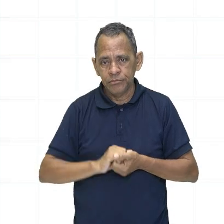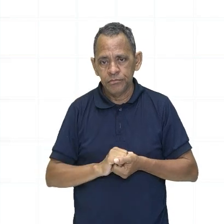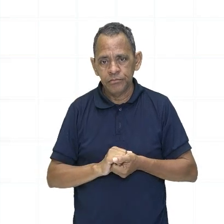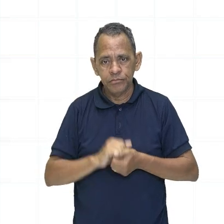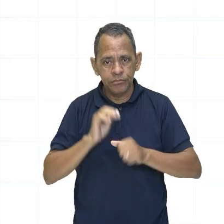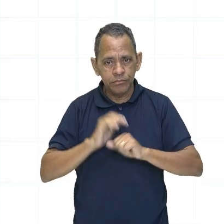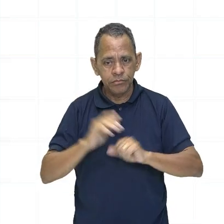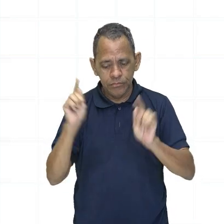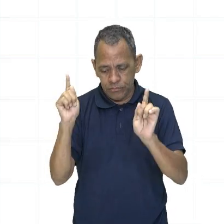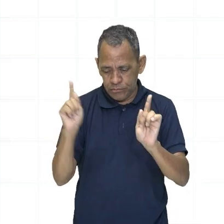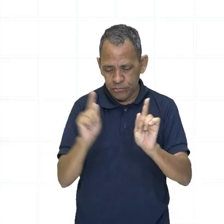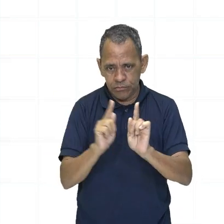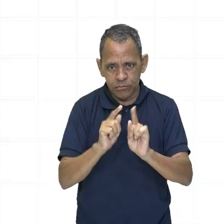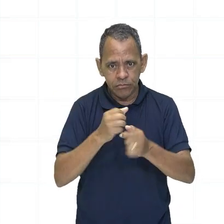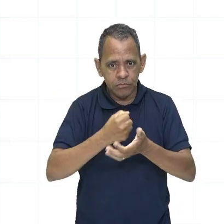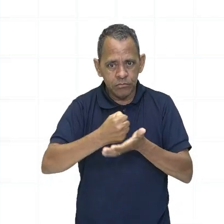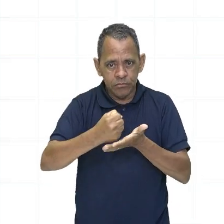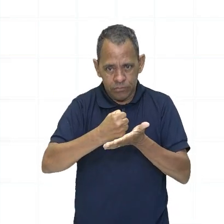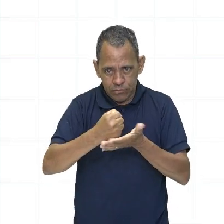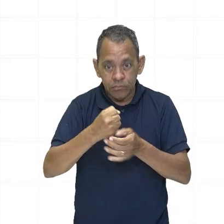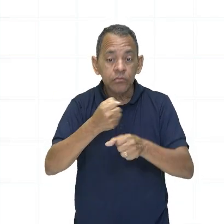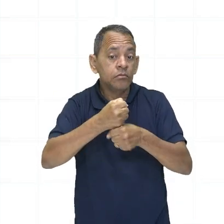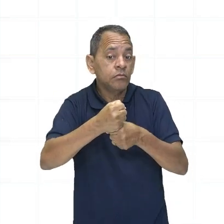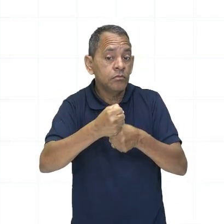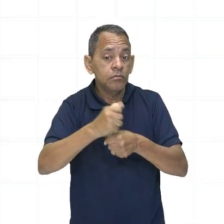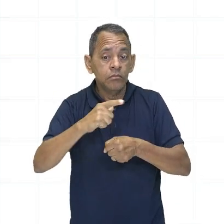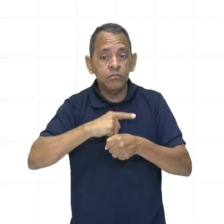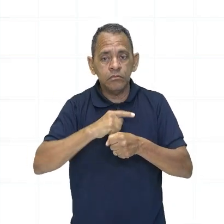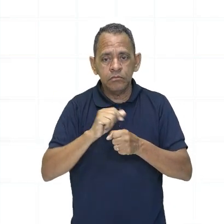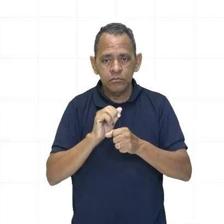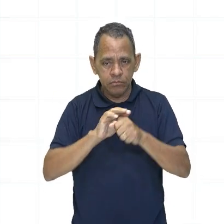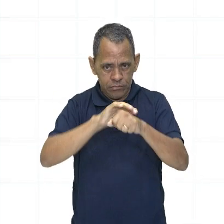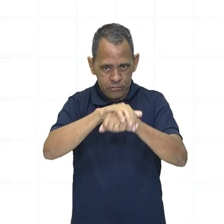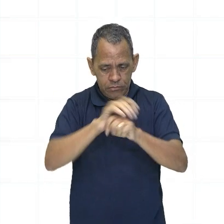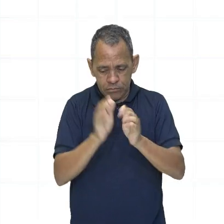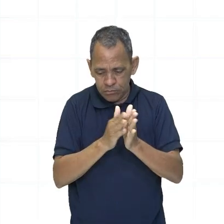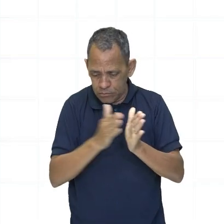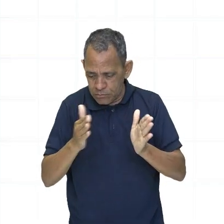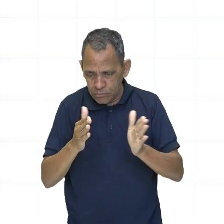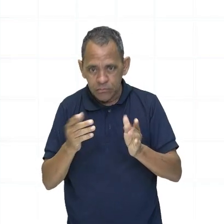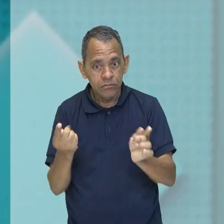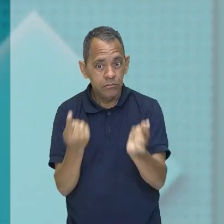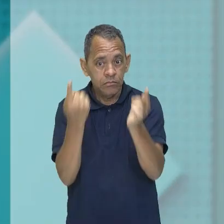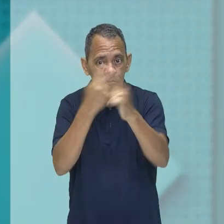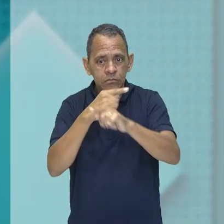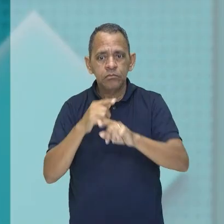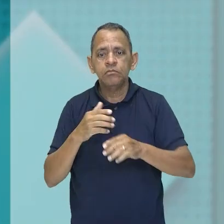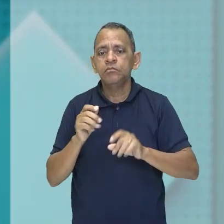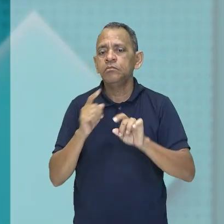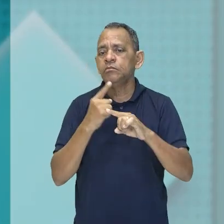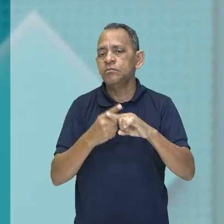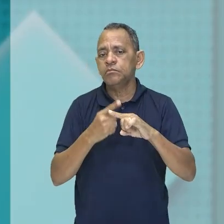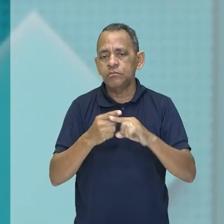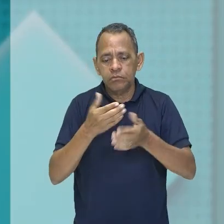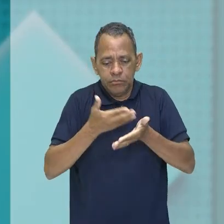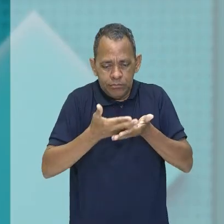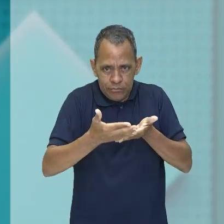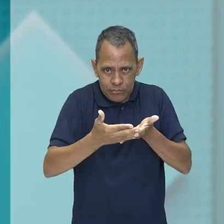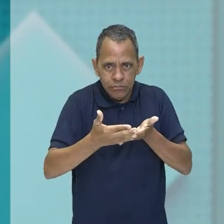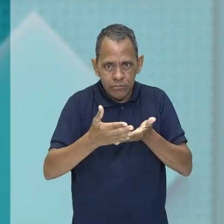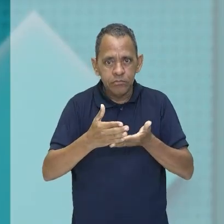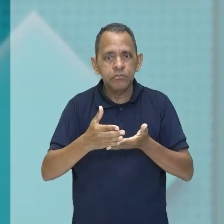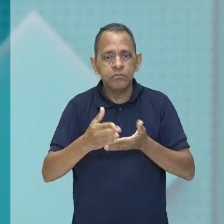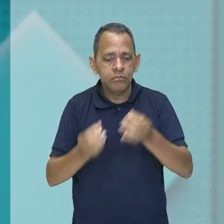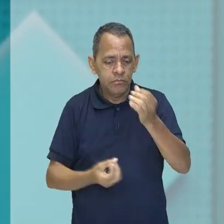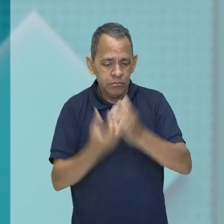mais curto do ano, que tem a noite mais longa. Então, é o contrário. Então, foi a partir daí que surgiu essas festas juninas, que